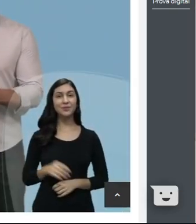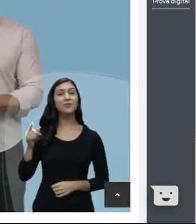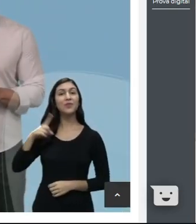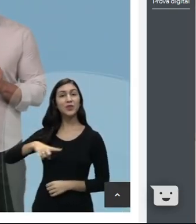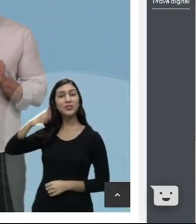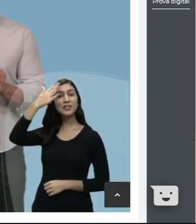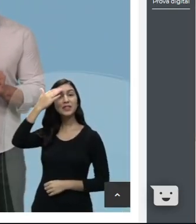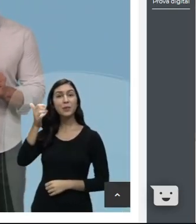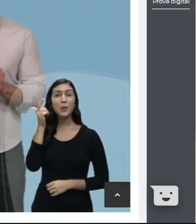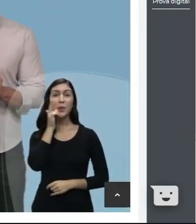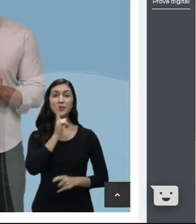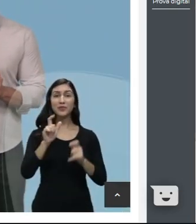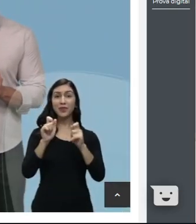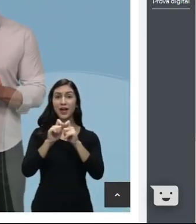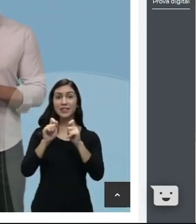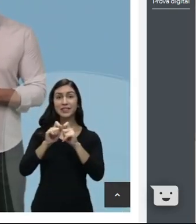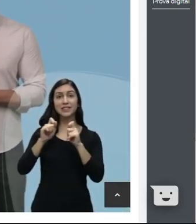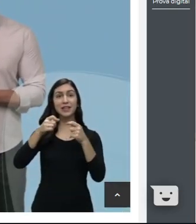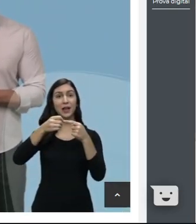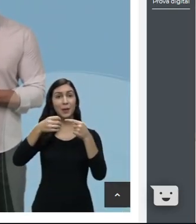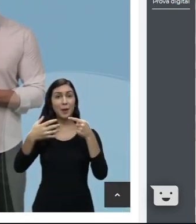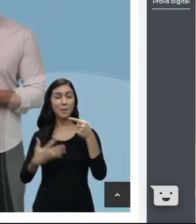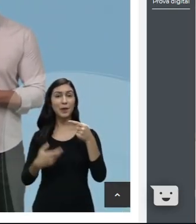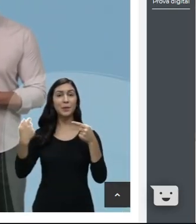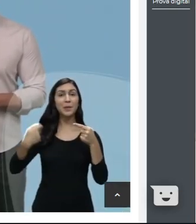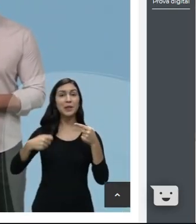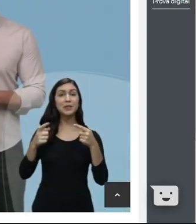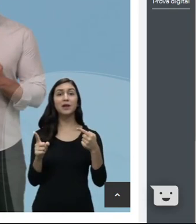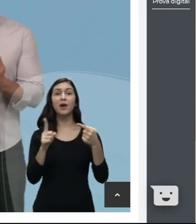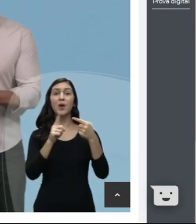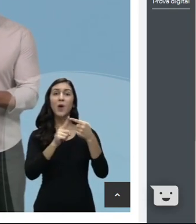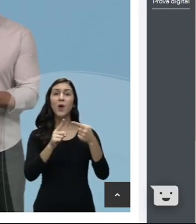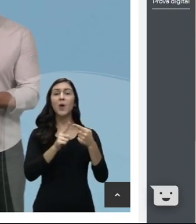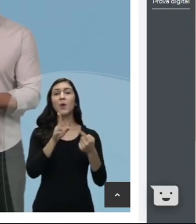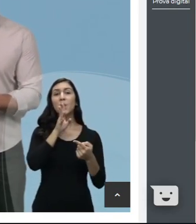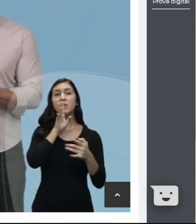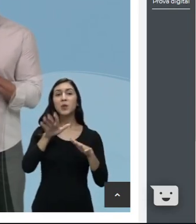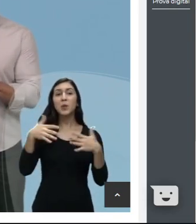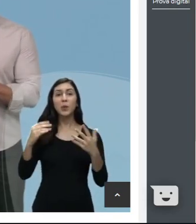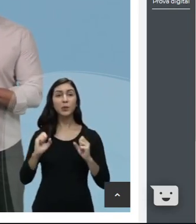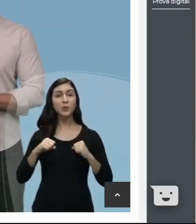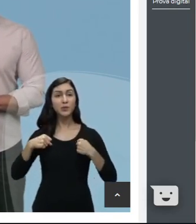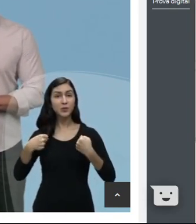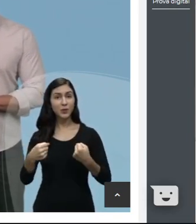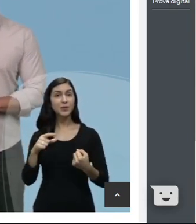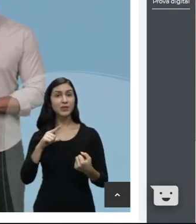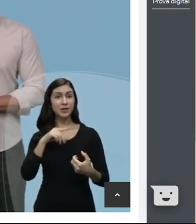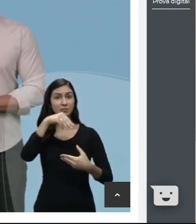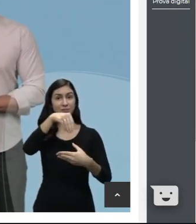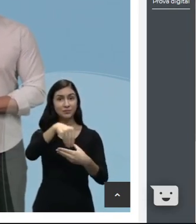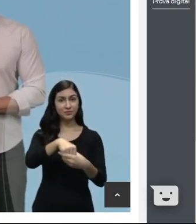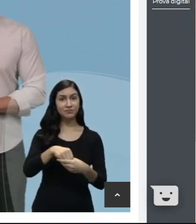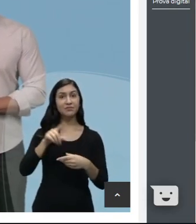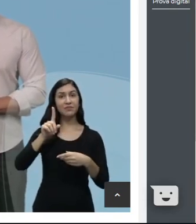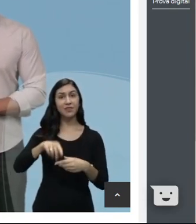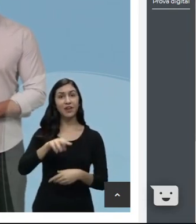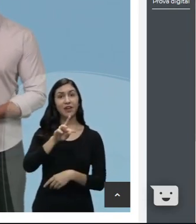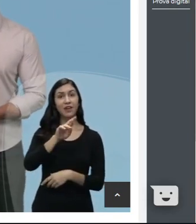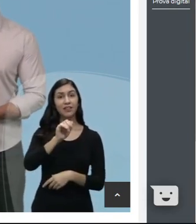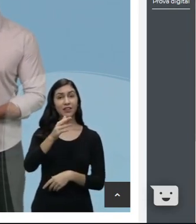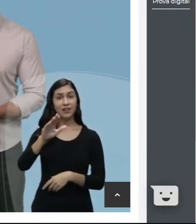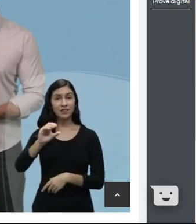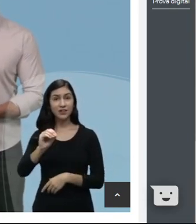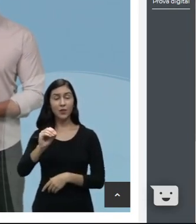Sabemos que para dimensionar um elemento, primeiro precisamos conhecer quais esforços atuam nele. Se são de tração,